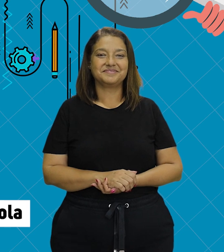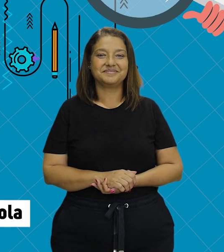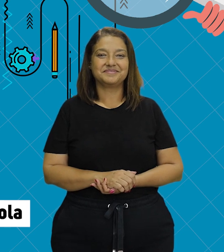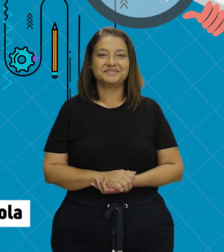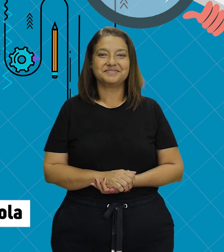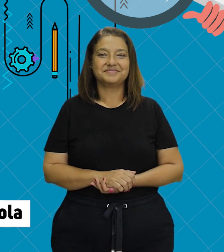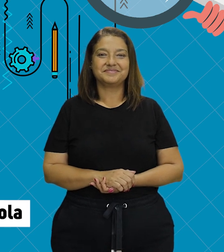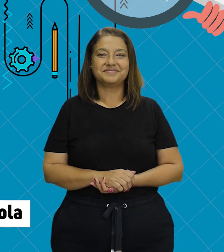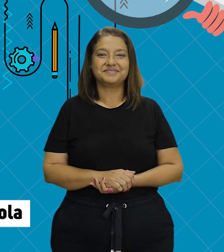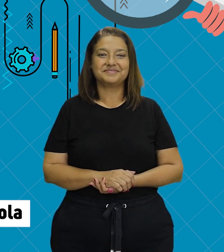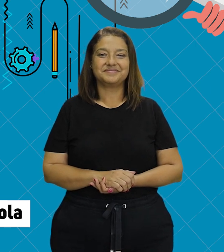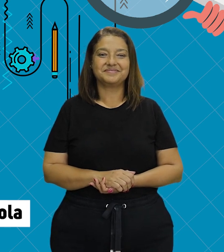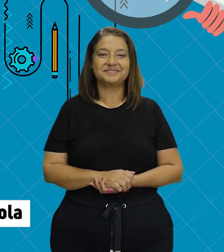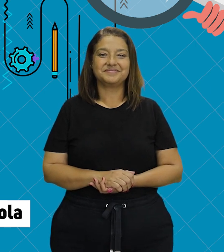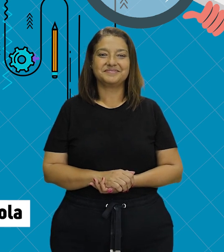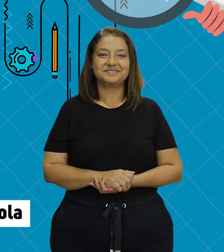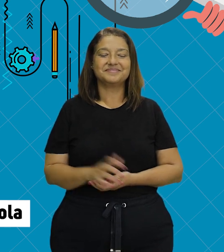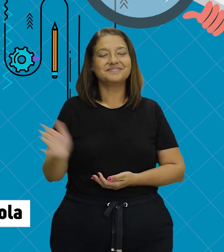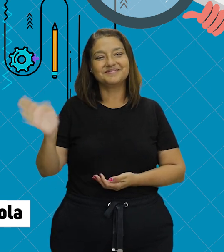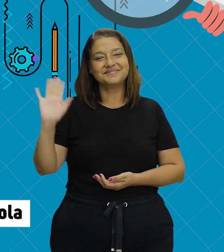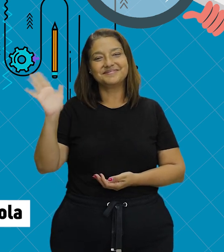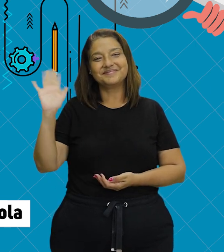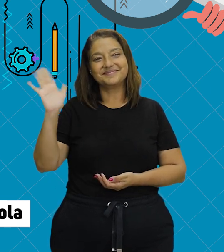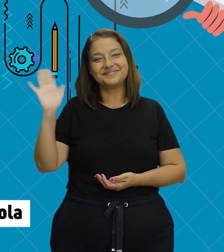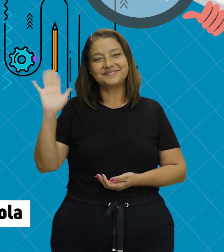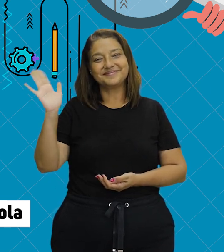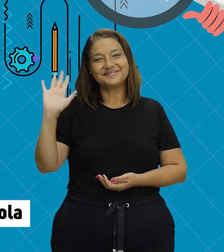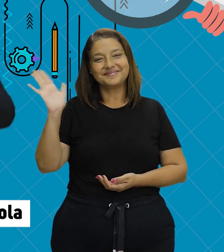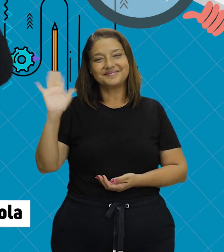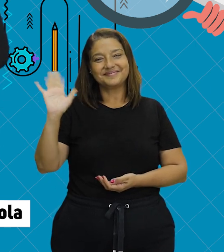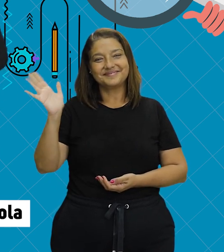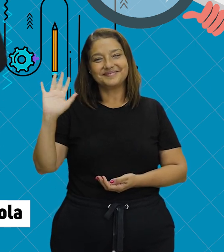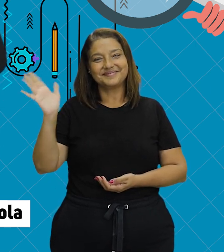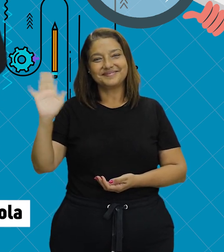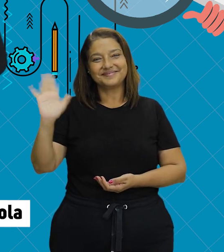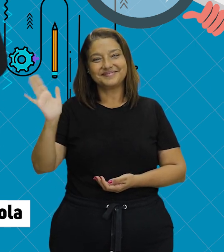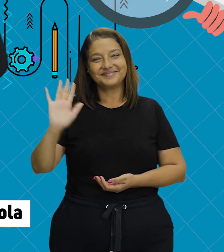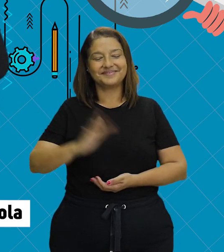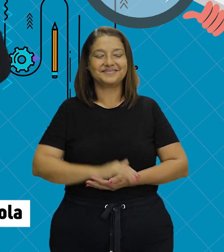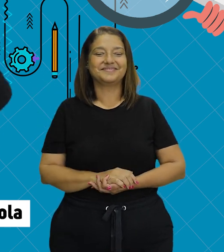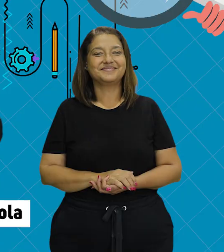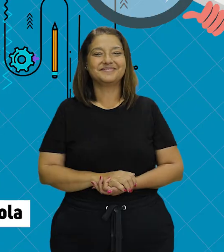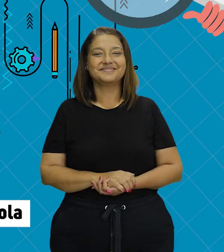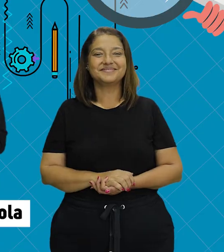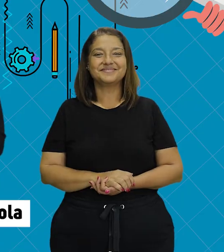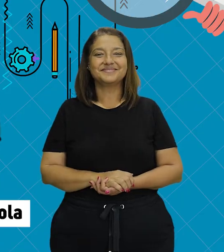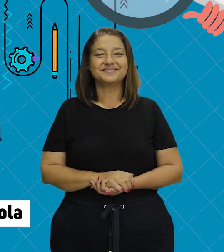www.sme.goiania.gov.br/Conexão Escola. Belezinha? Tchau! Tchau, gente!